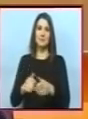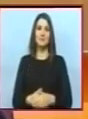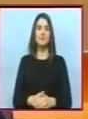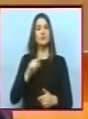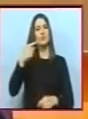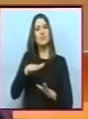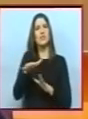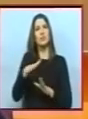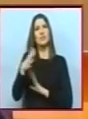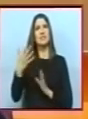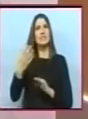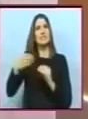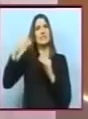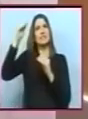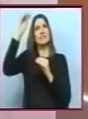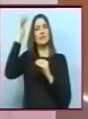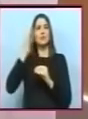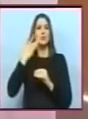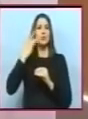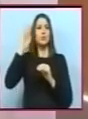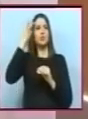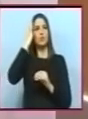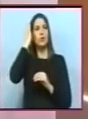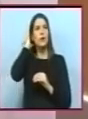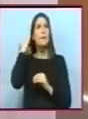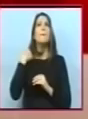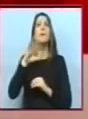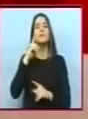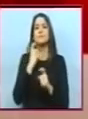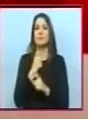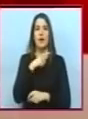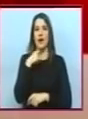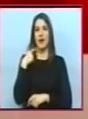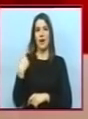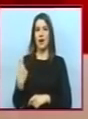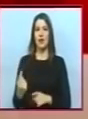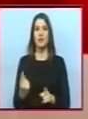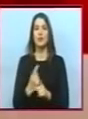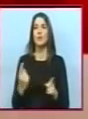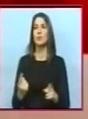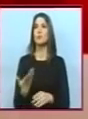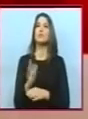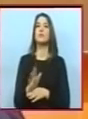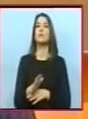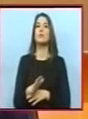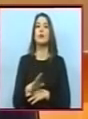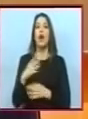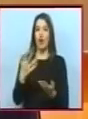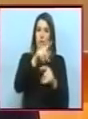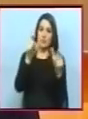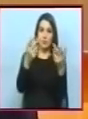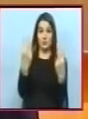Situações extremas, mas de verificação muito, muito rara. Devem, para quem nos está a ouvir,